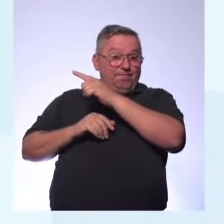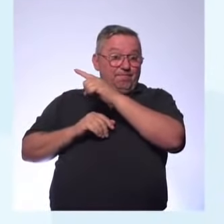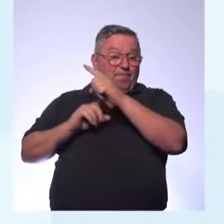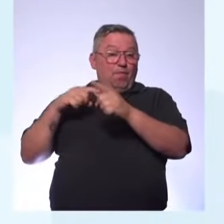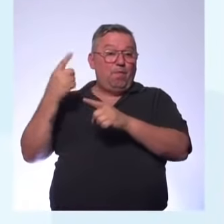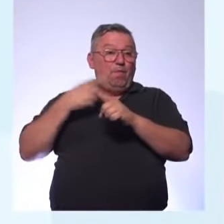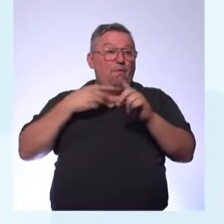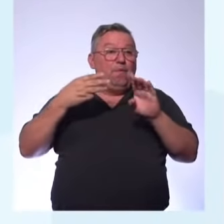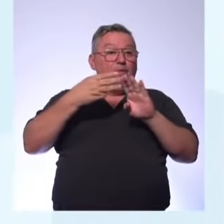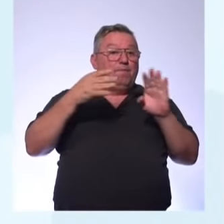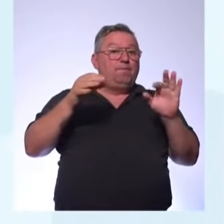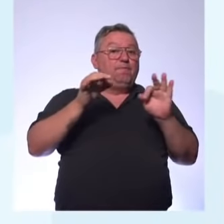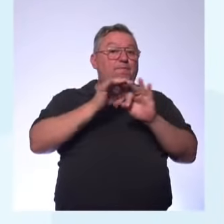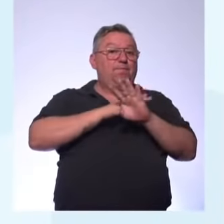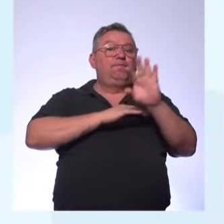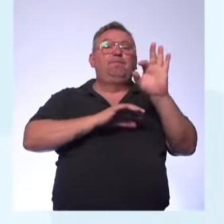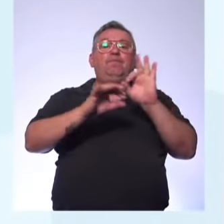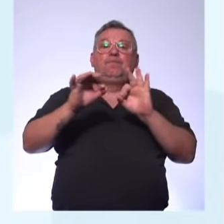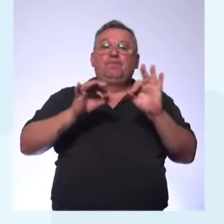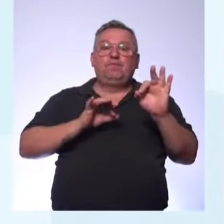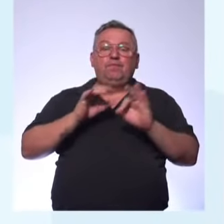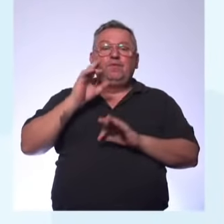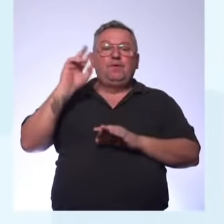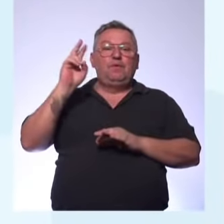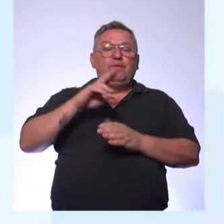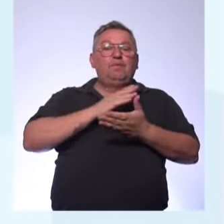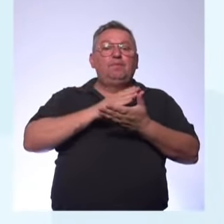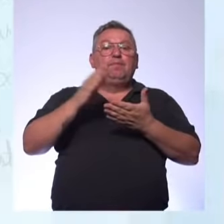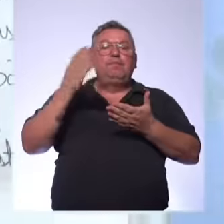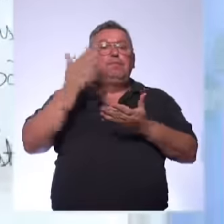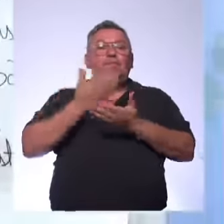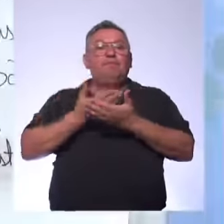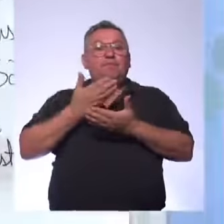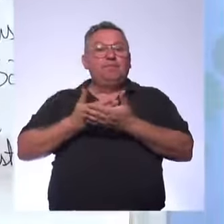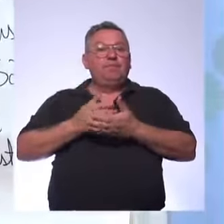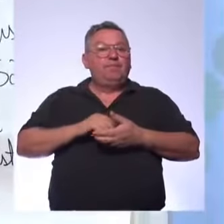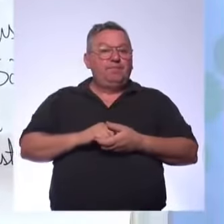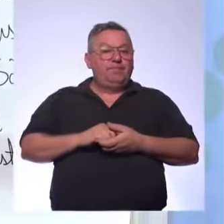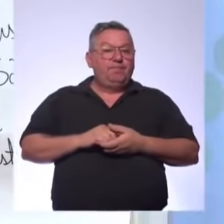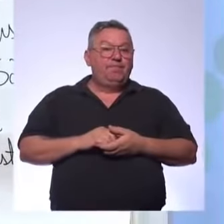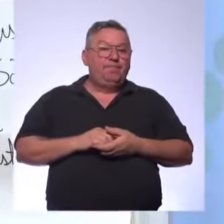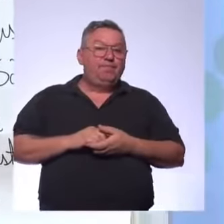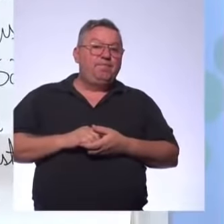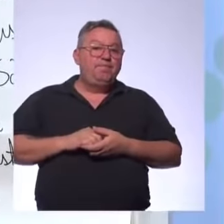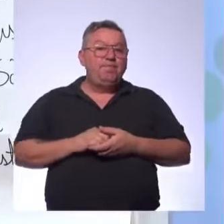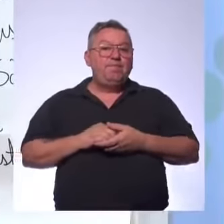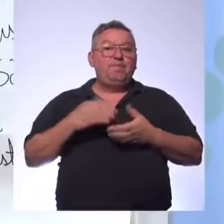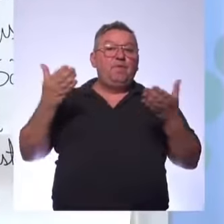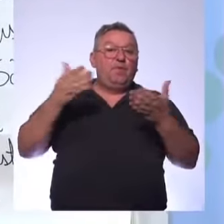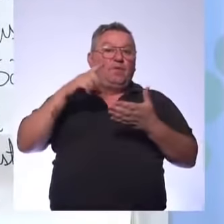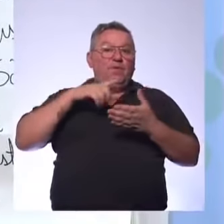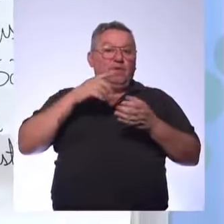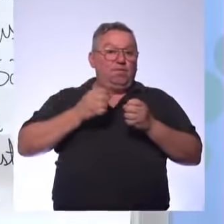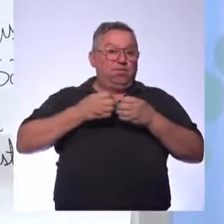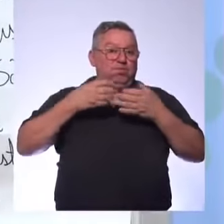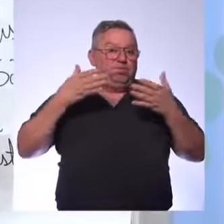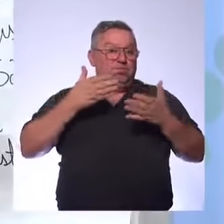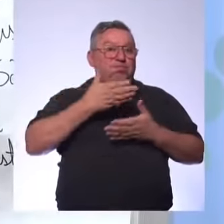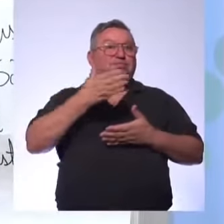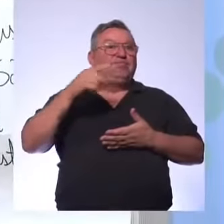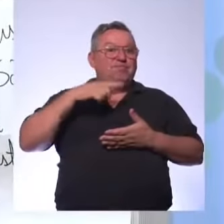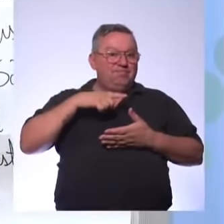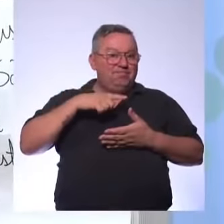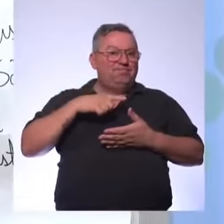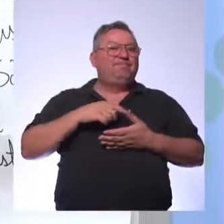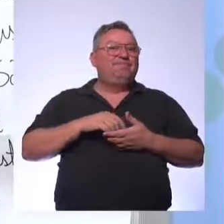está terminando para você organizar. Então, let's start our class. Vamos começar a nossa aula. E hoje eu tenho uma surprise para vocês, tenho uma